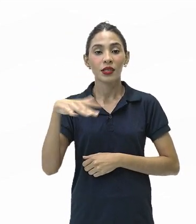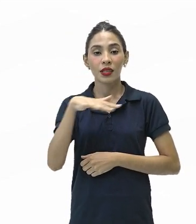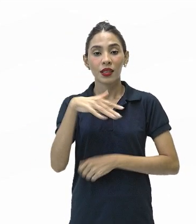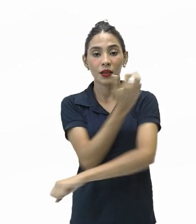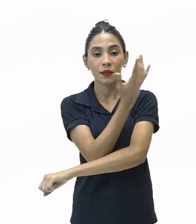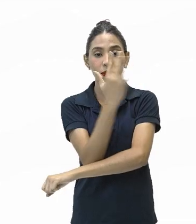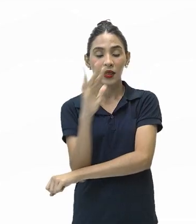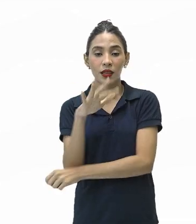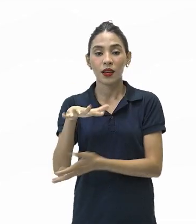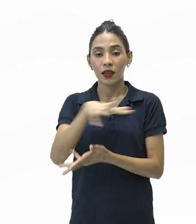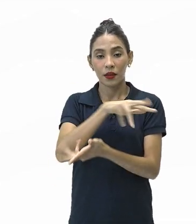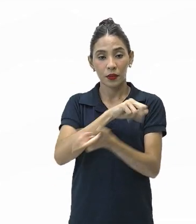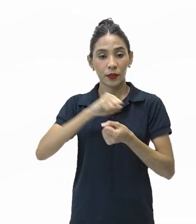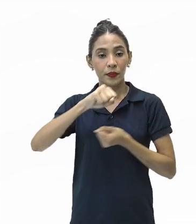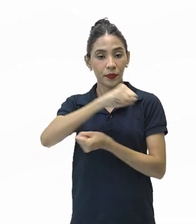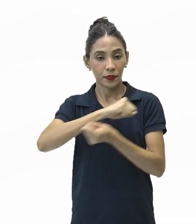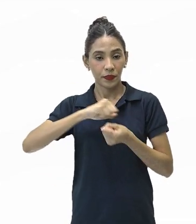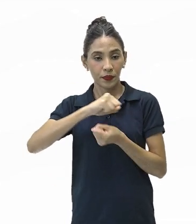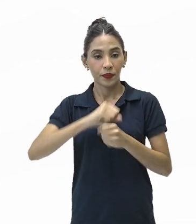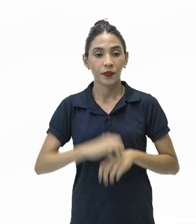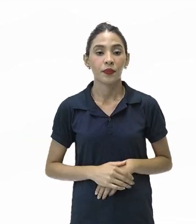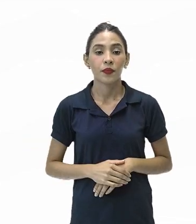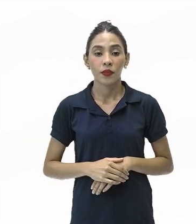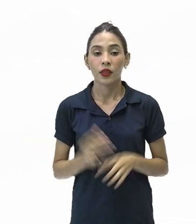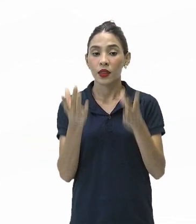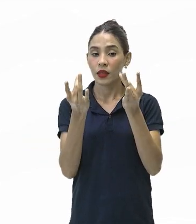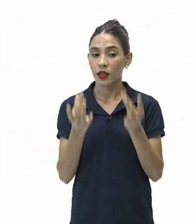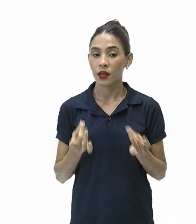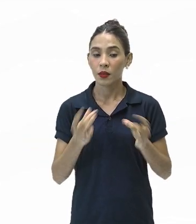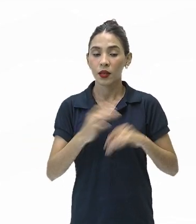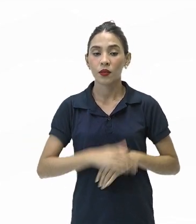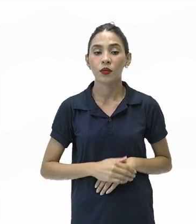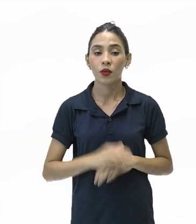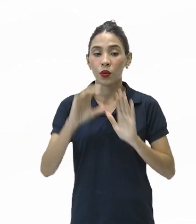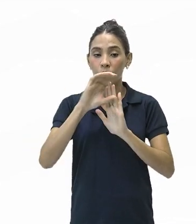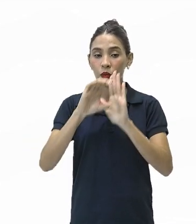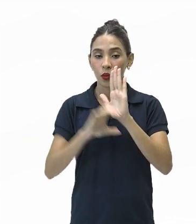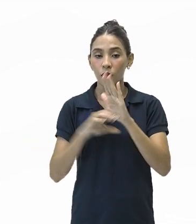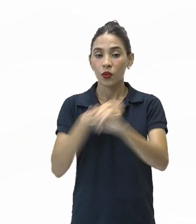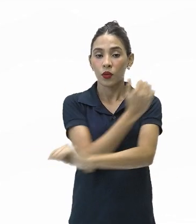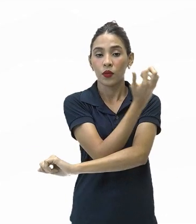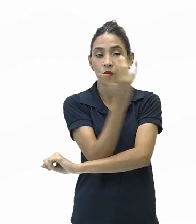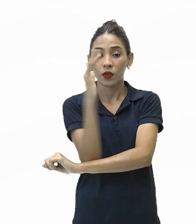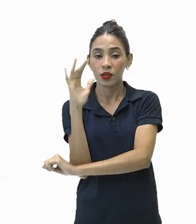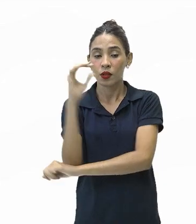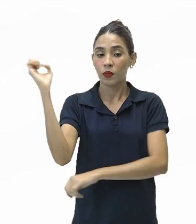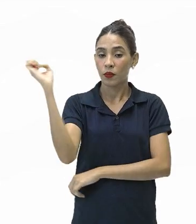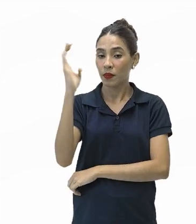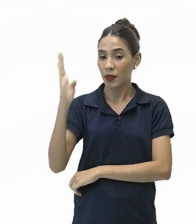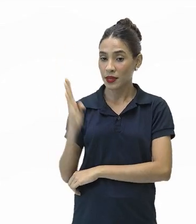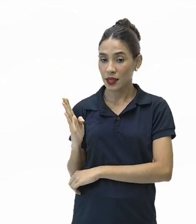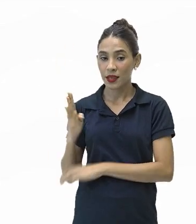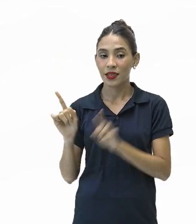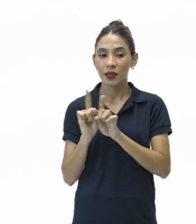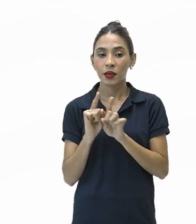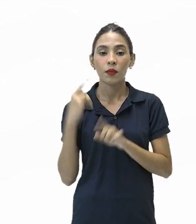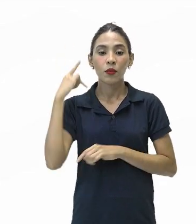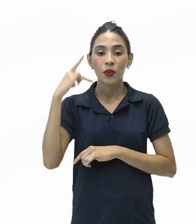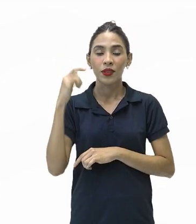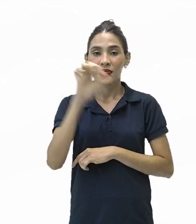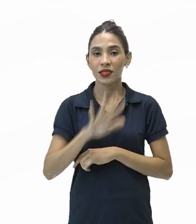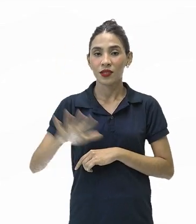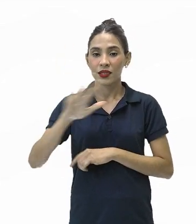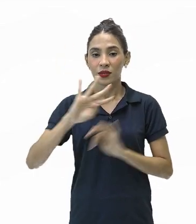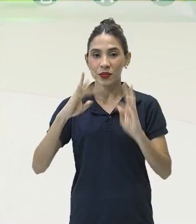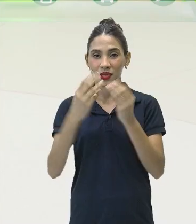Ambientais para a Sustentabilidade. Detalhamento, Código Florestal Brasileiro e Política Nacional